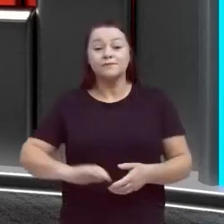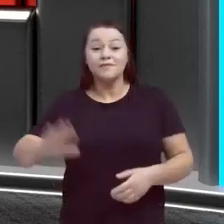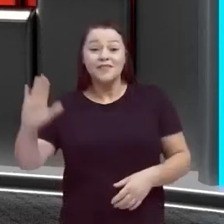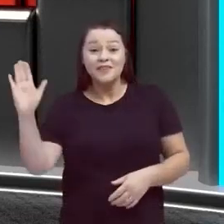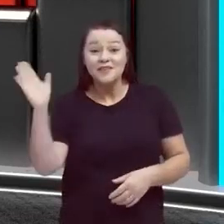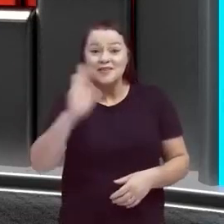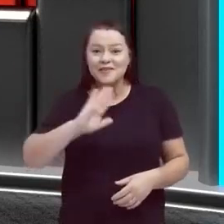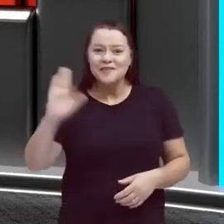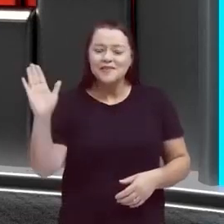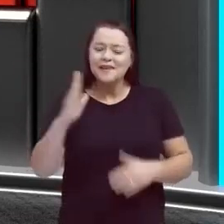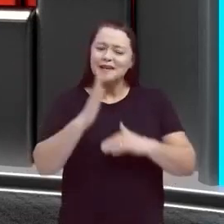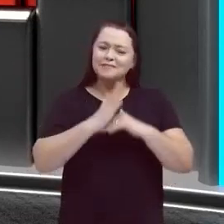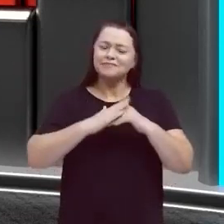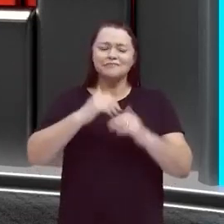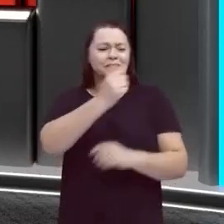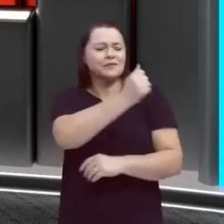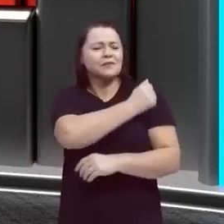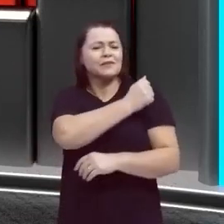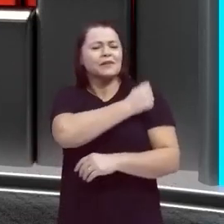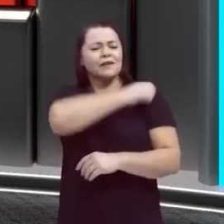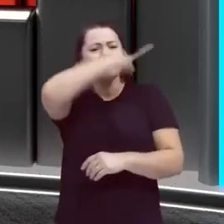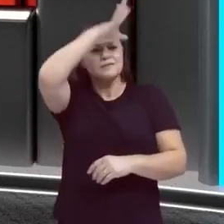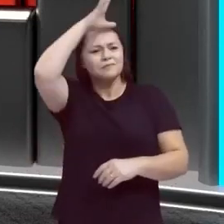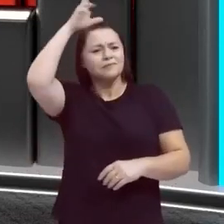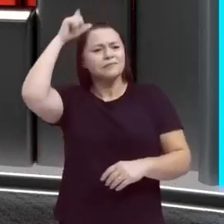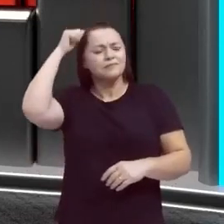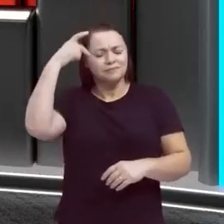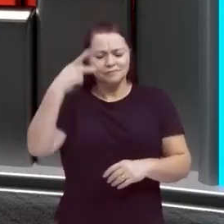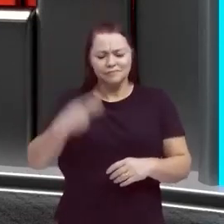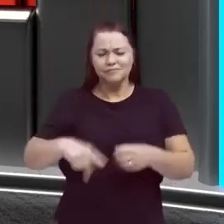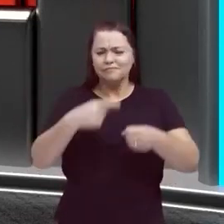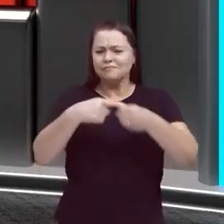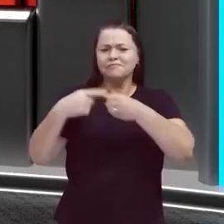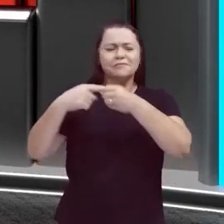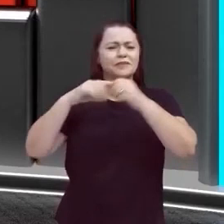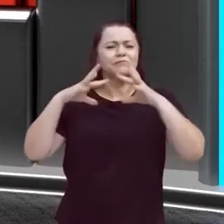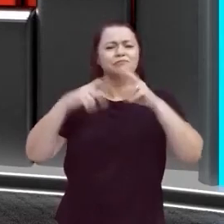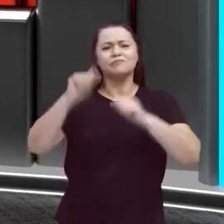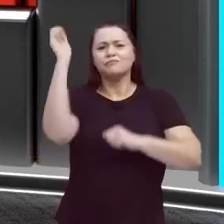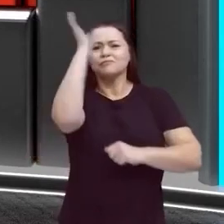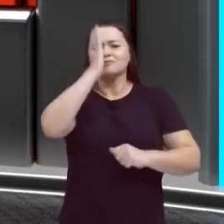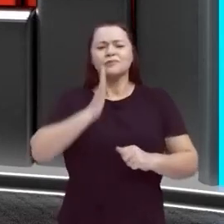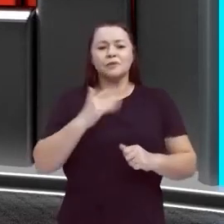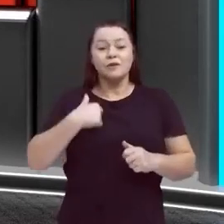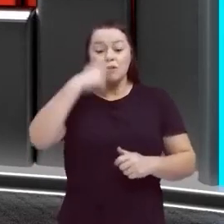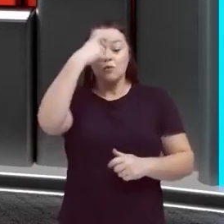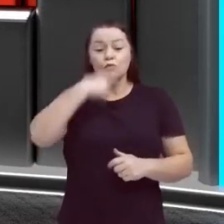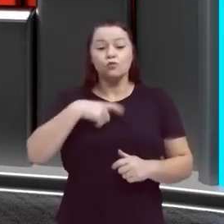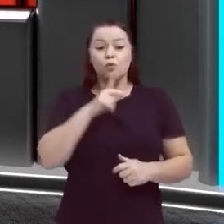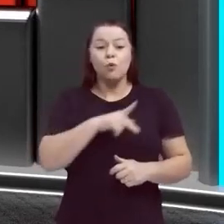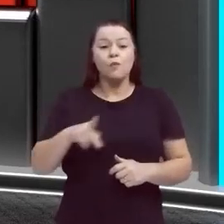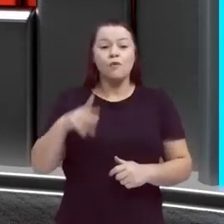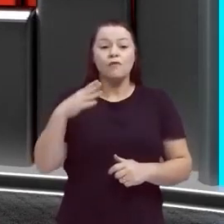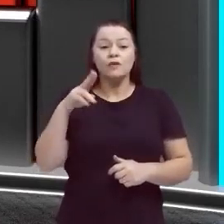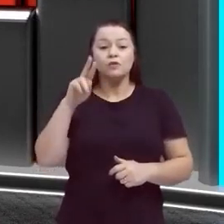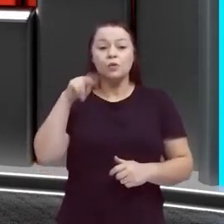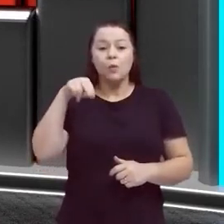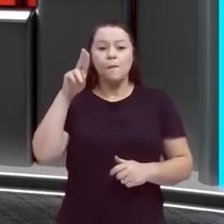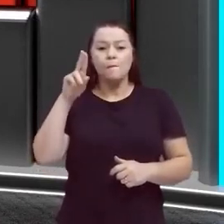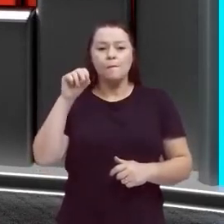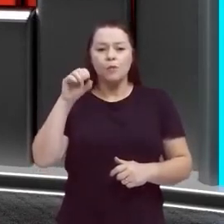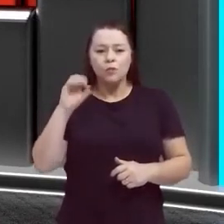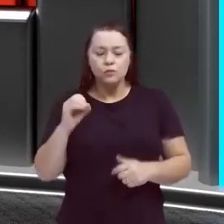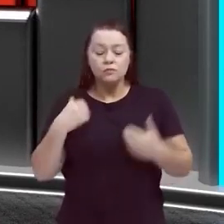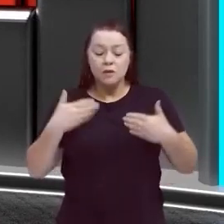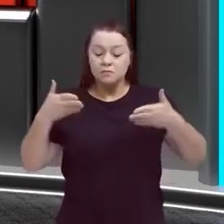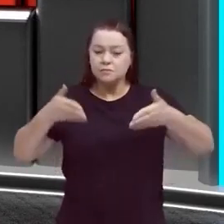Olá, meu querido aluno da capital, do interior e de todo o Brasil. Eu sou o professor Bruno Taiguara e hoje estaremos aqui para mais uma